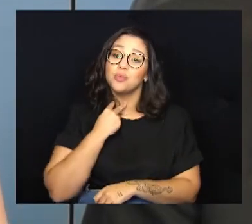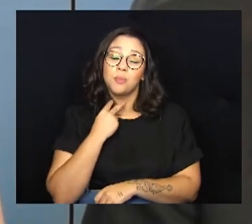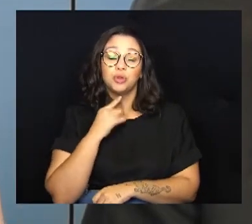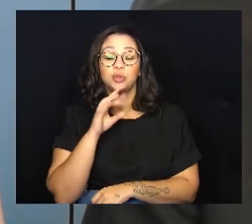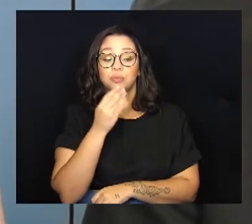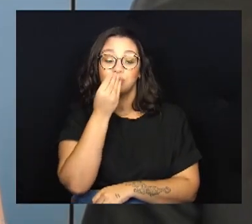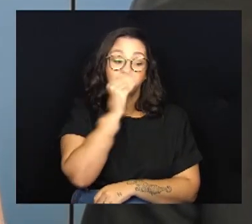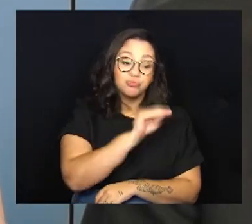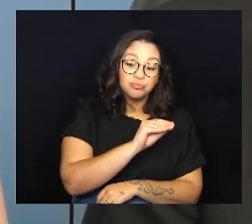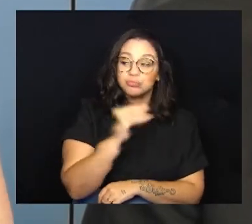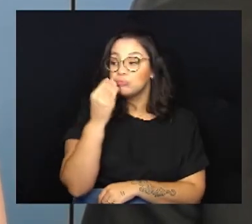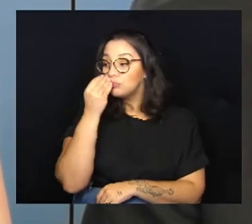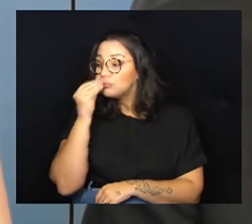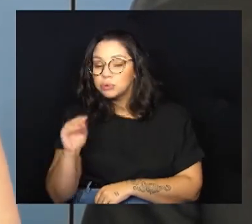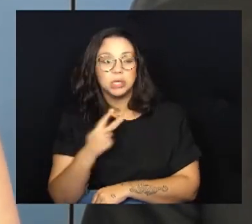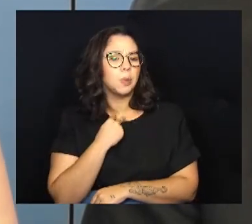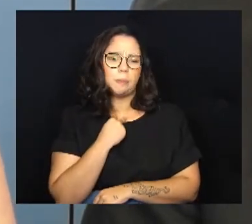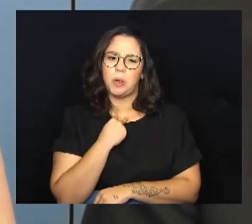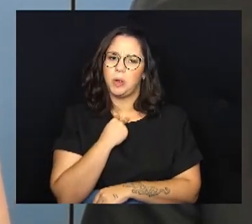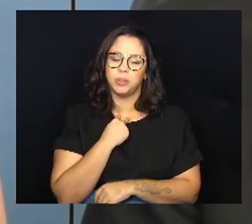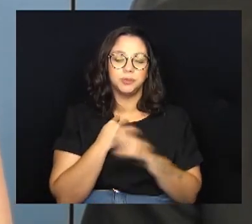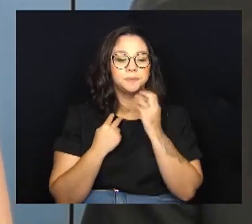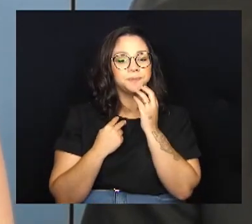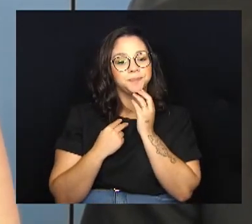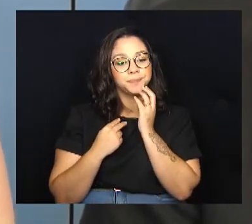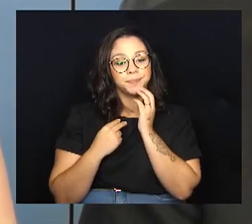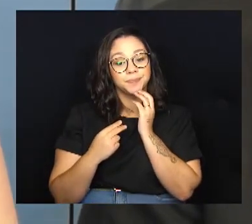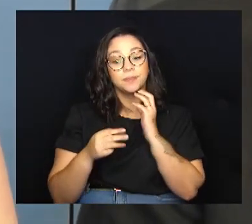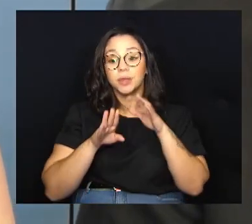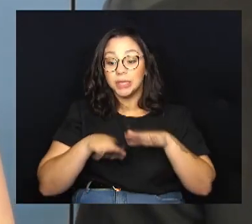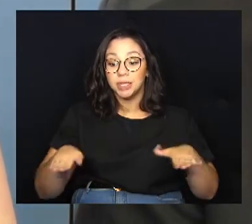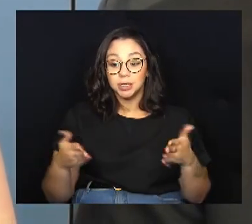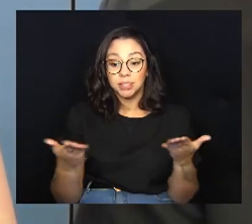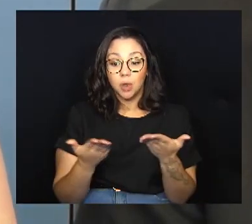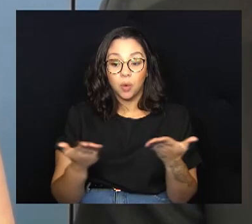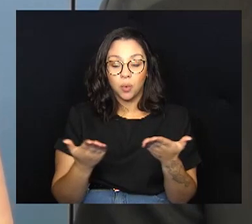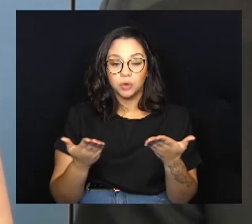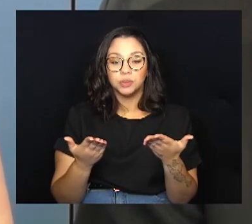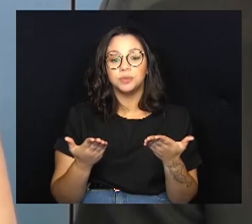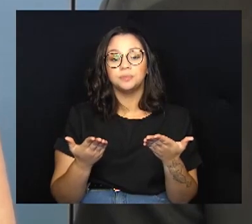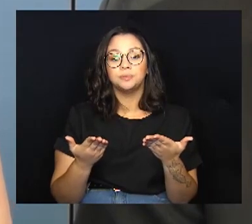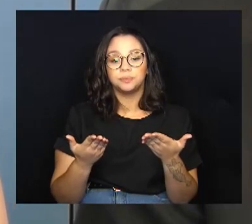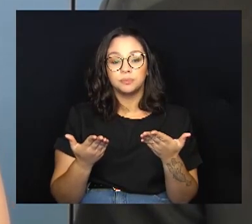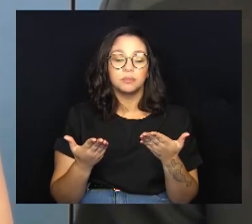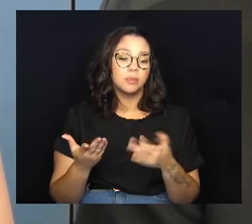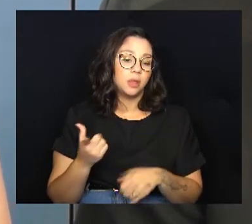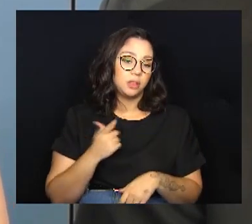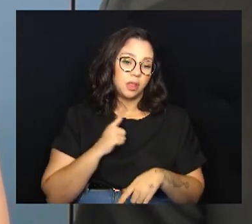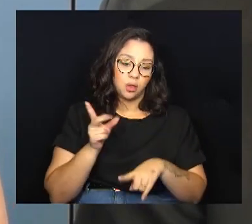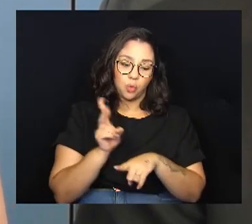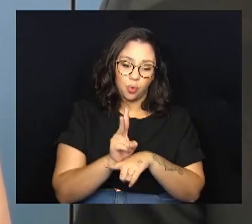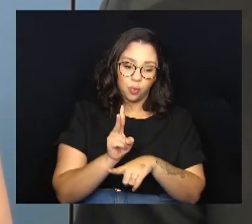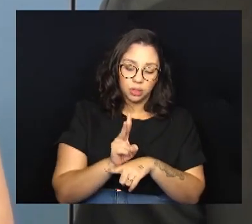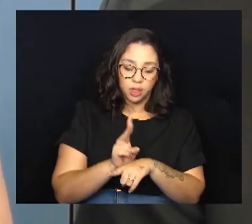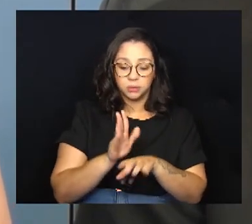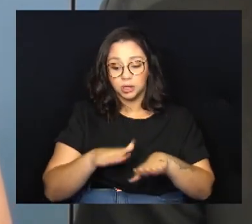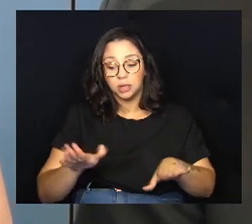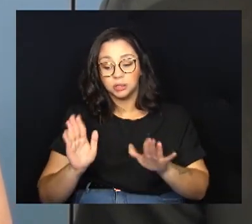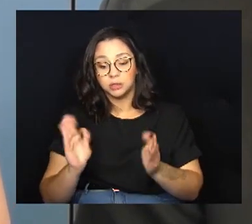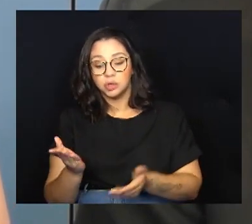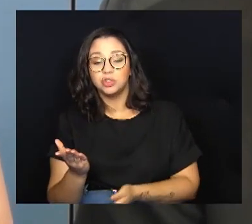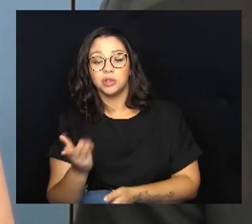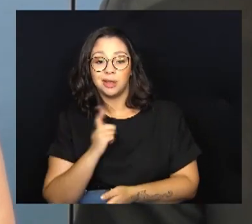né, representadas, que fazem um papel de extrema importância e que tem que ser dado o valor merecido que elas têm que